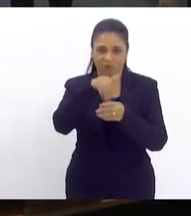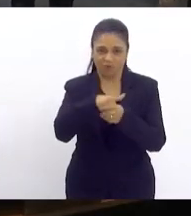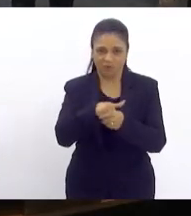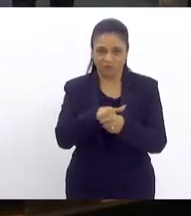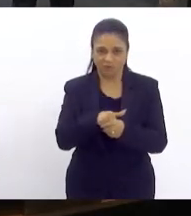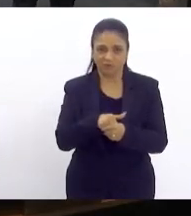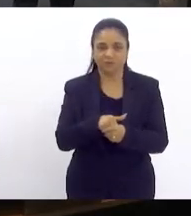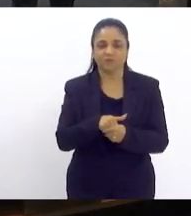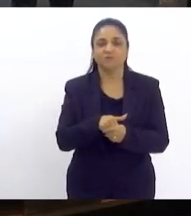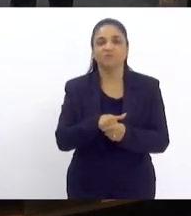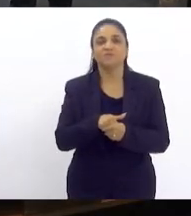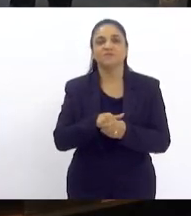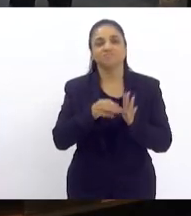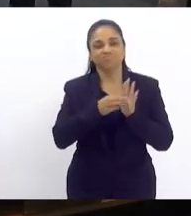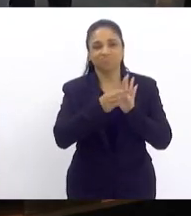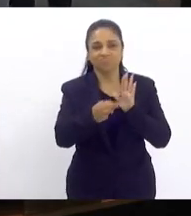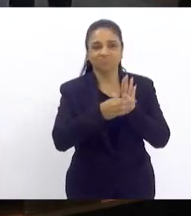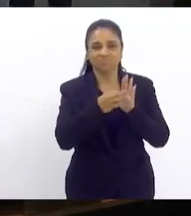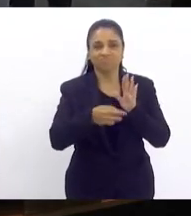emitidos